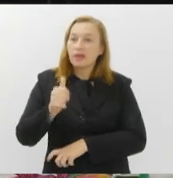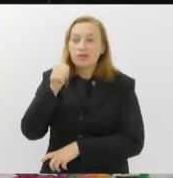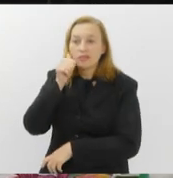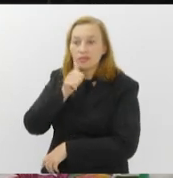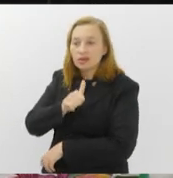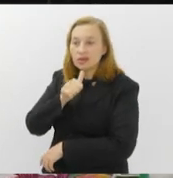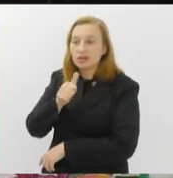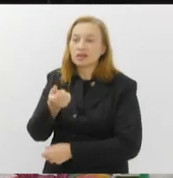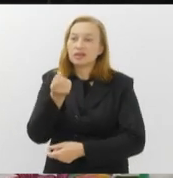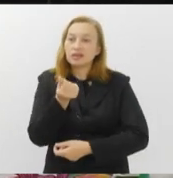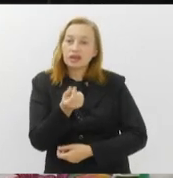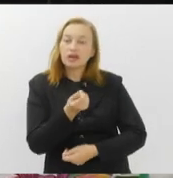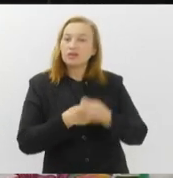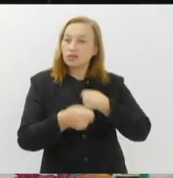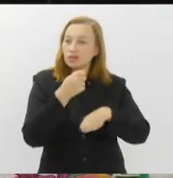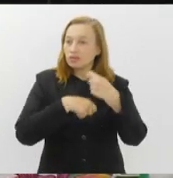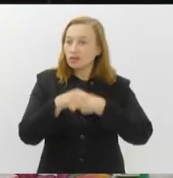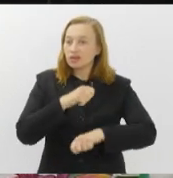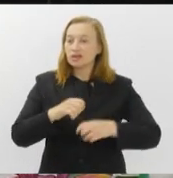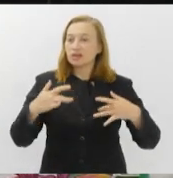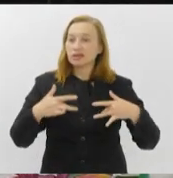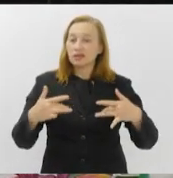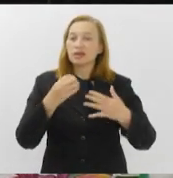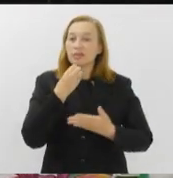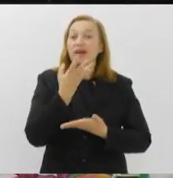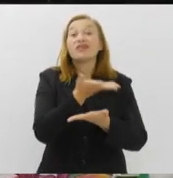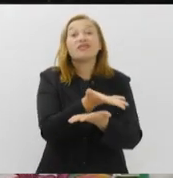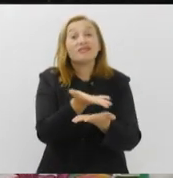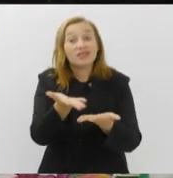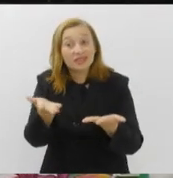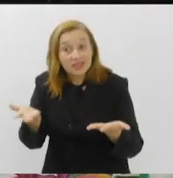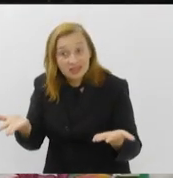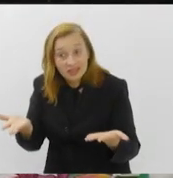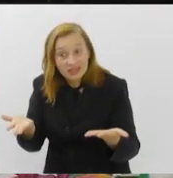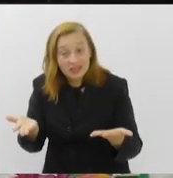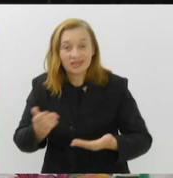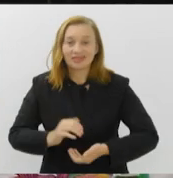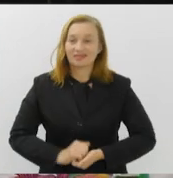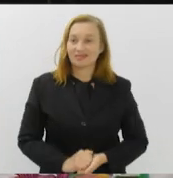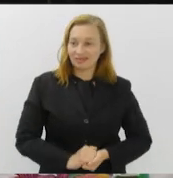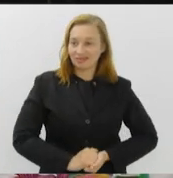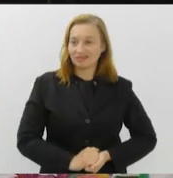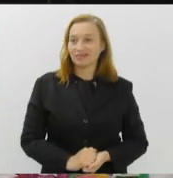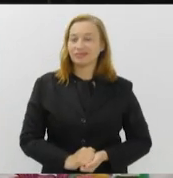da Economia Solidária. Então, sejam muitas bem-vindas e bem-vindos.